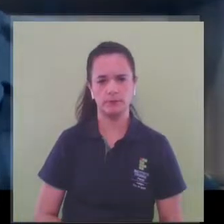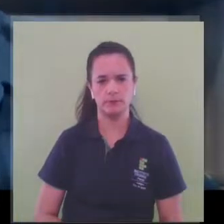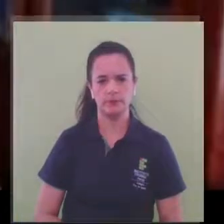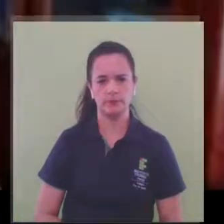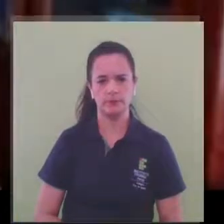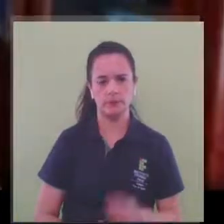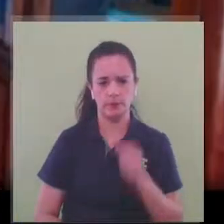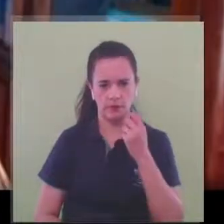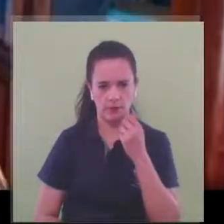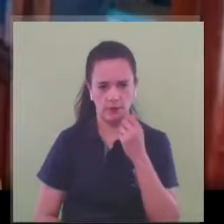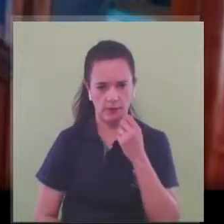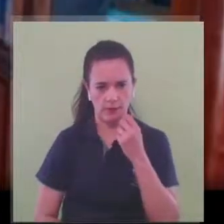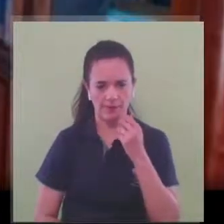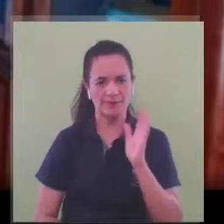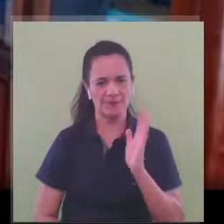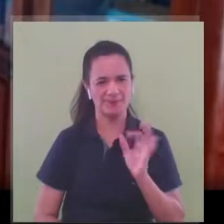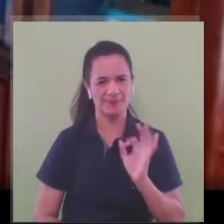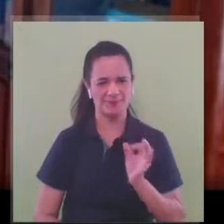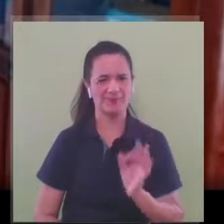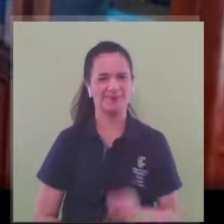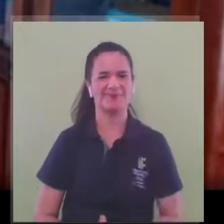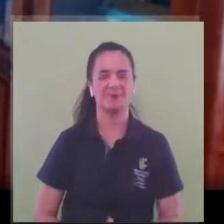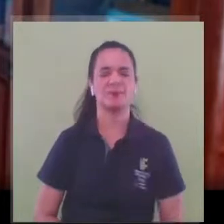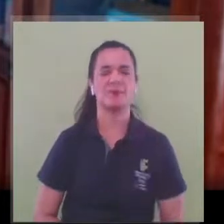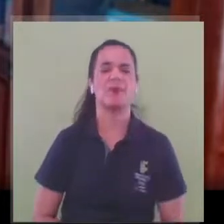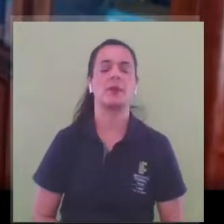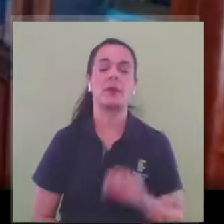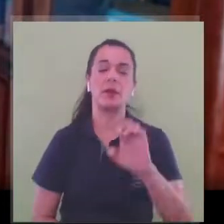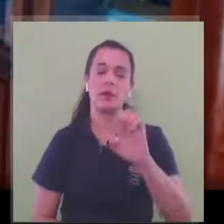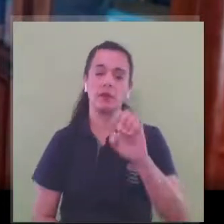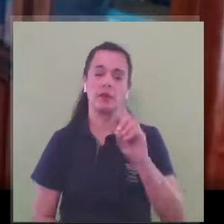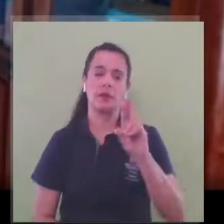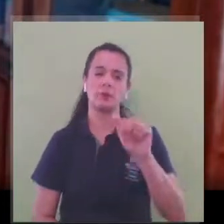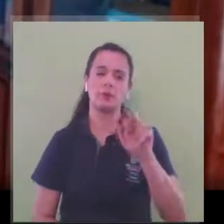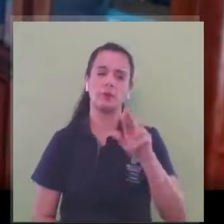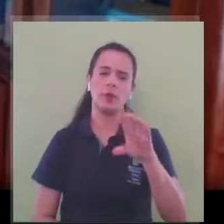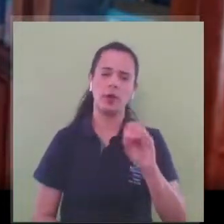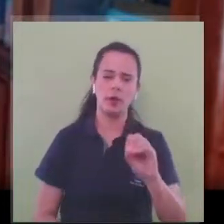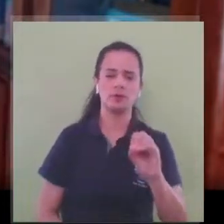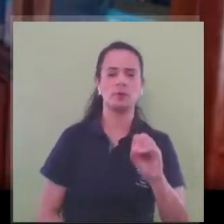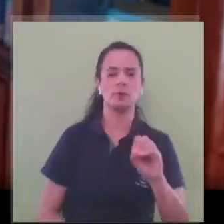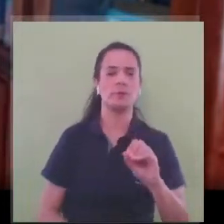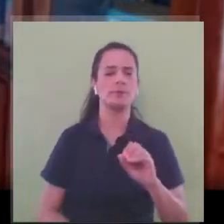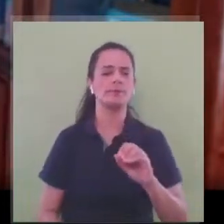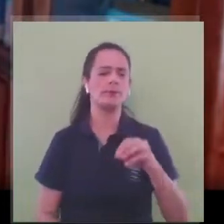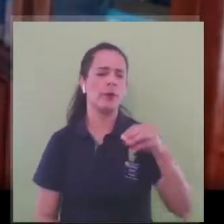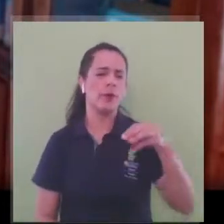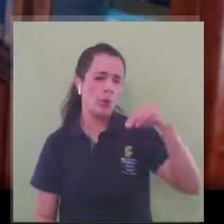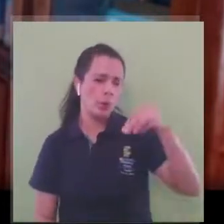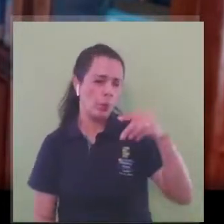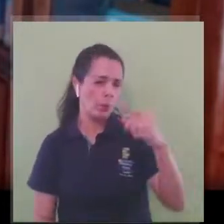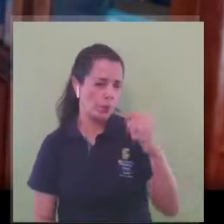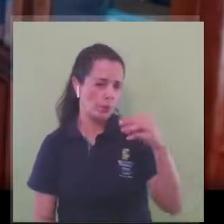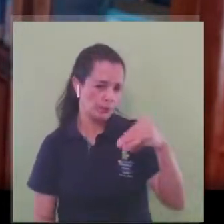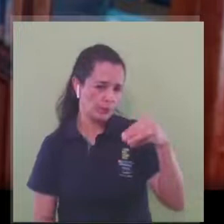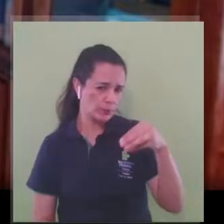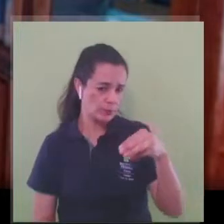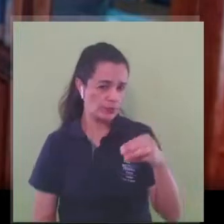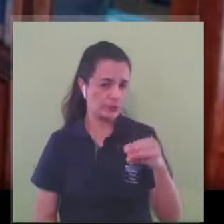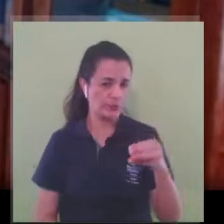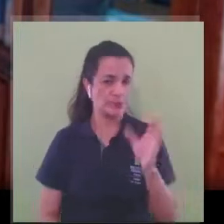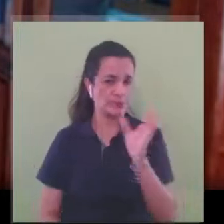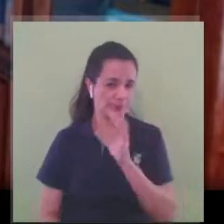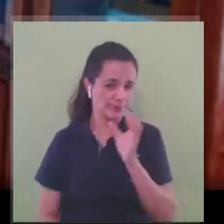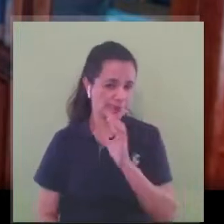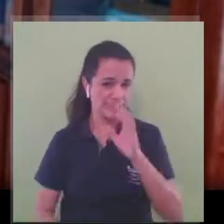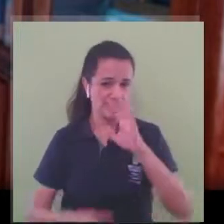Isso, agora sim. Eduardo, então mais alguns minutinhos para você só, de repente, fazer uma